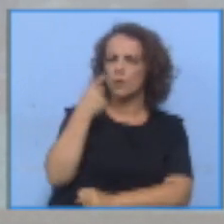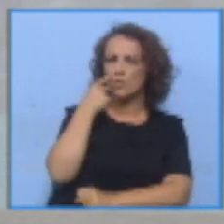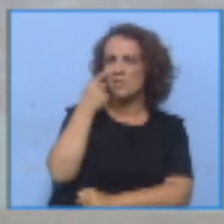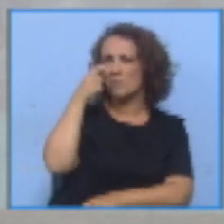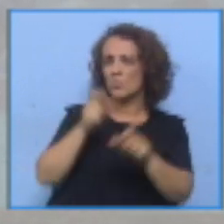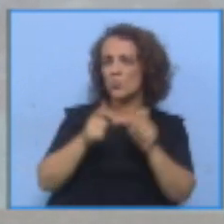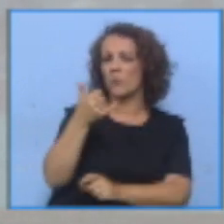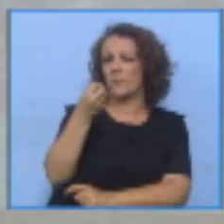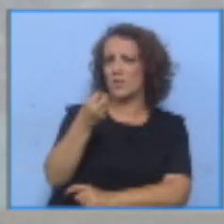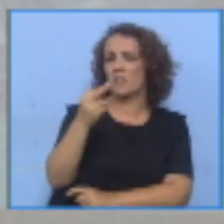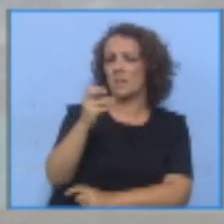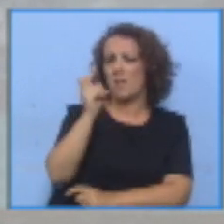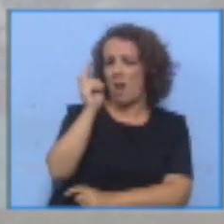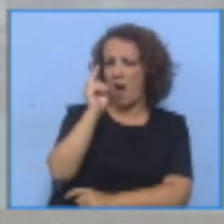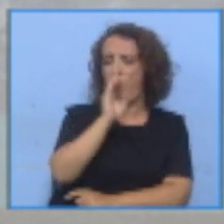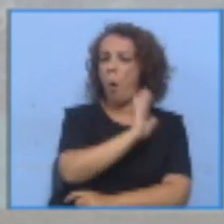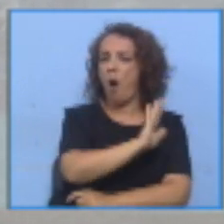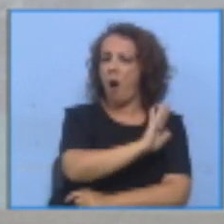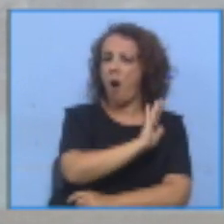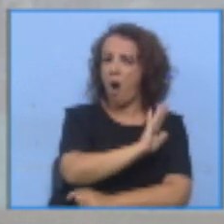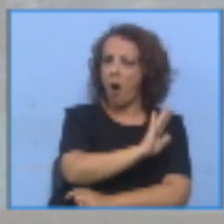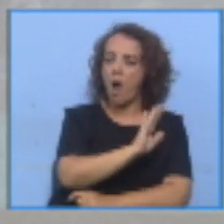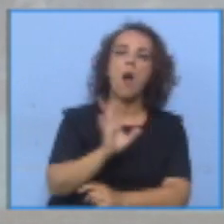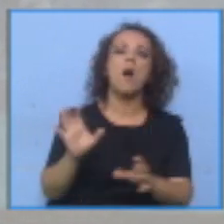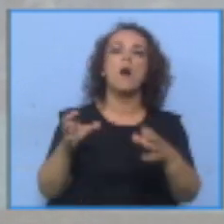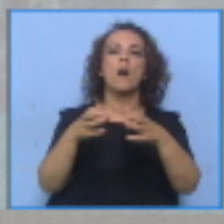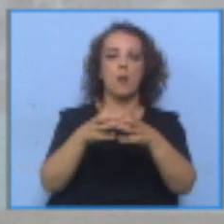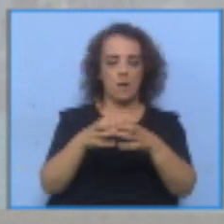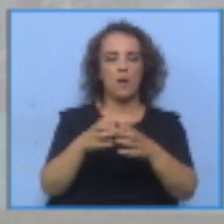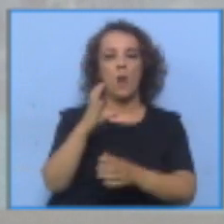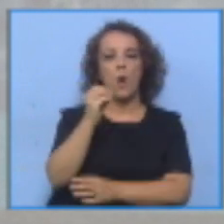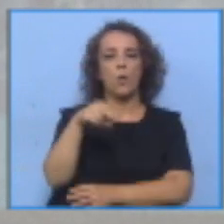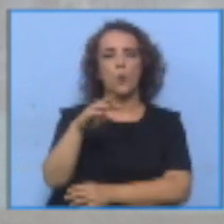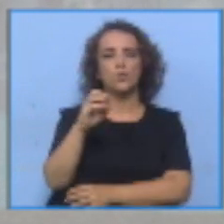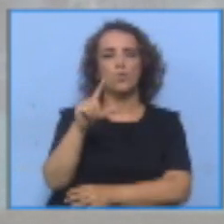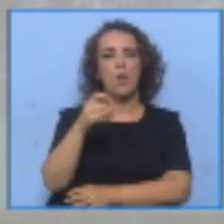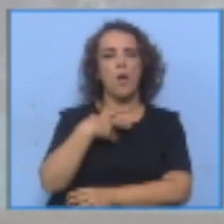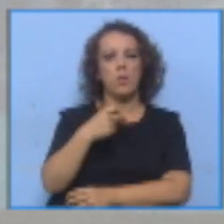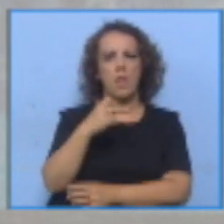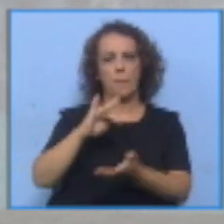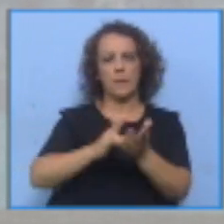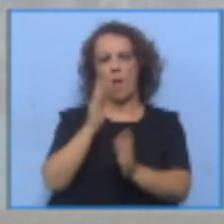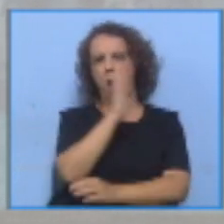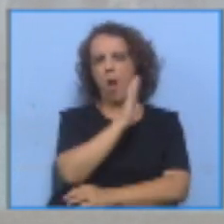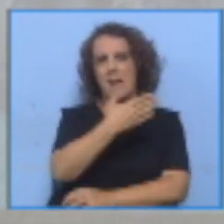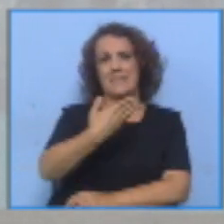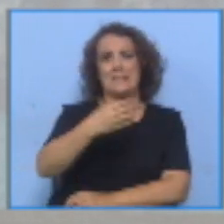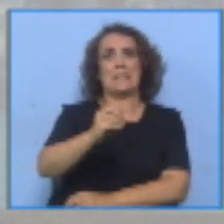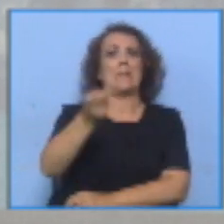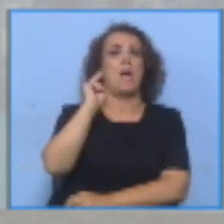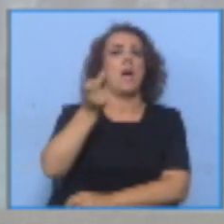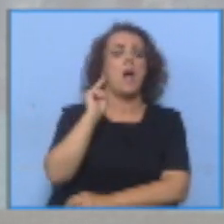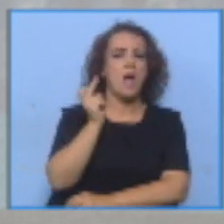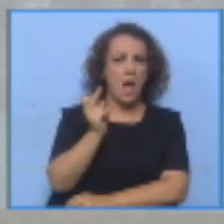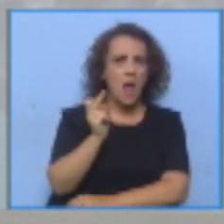20, 30 anos, alguns têm, os missionários da Consolata têm uma grande missão no Brasil, estão ali há 70 anos, se não me engano,